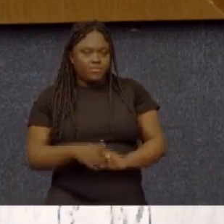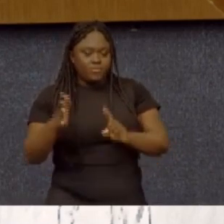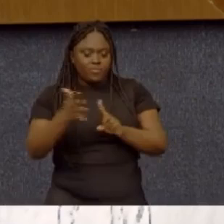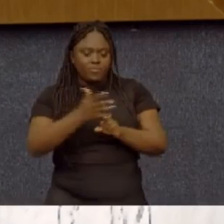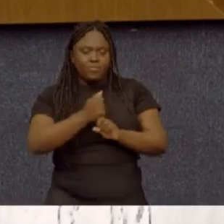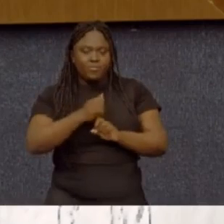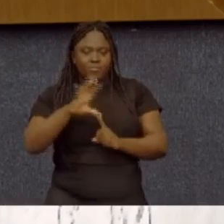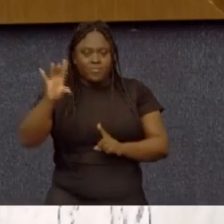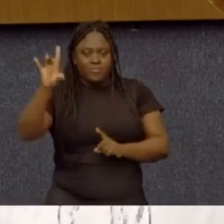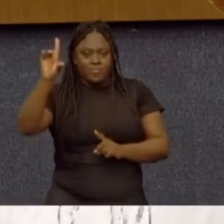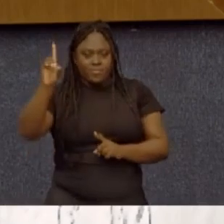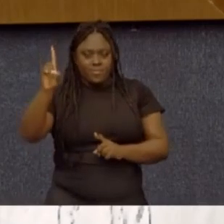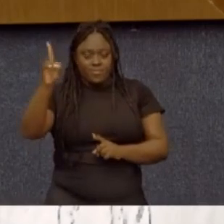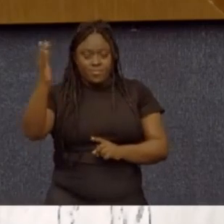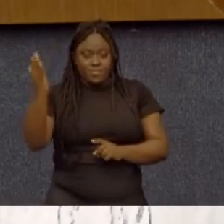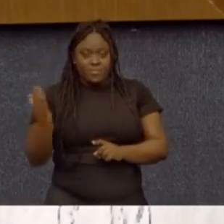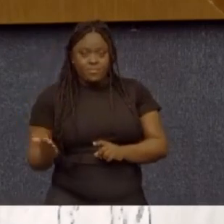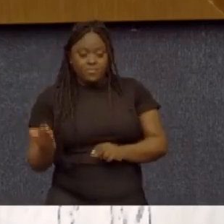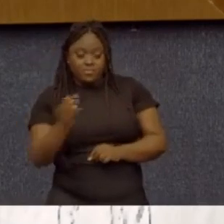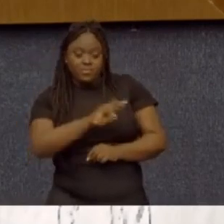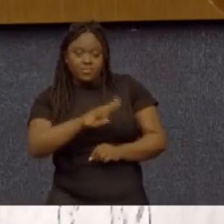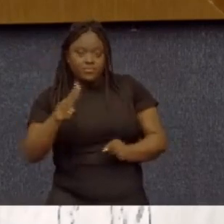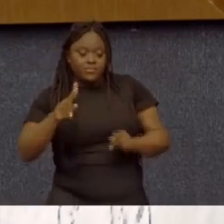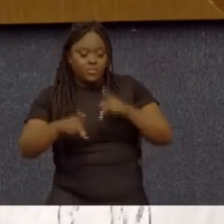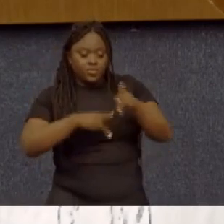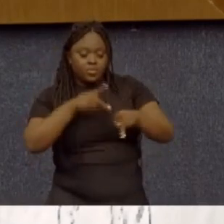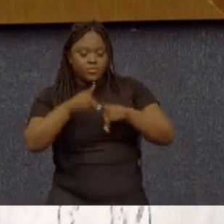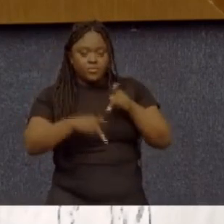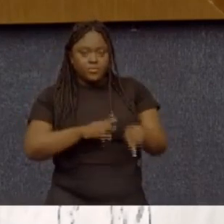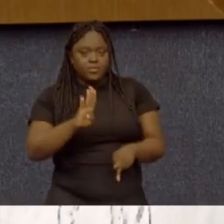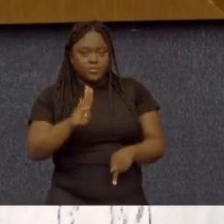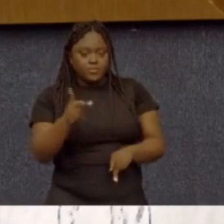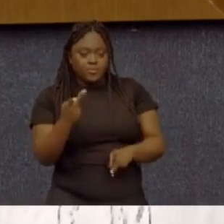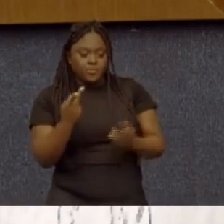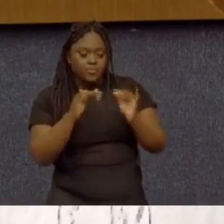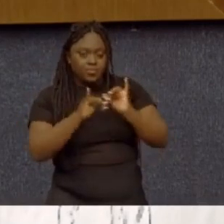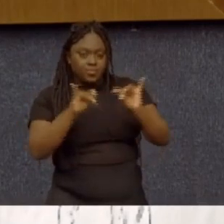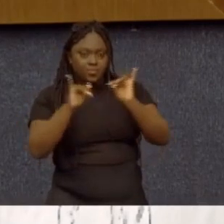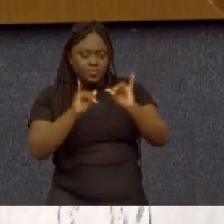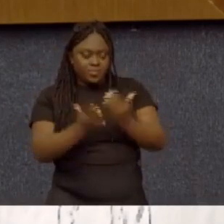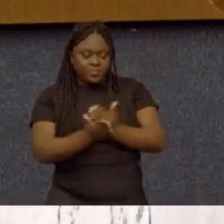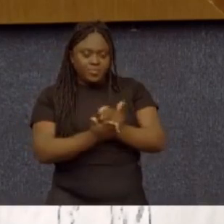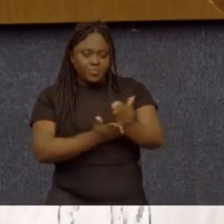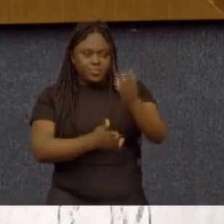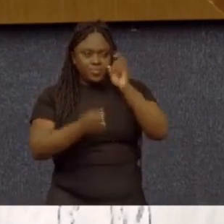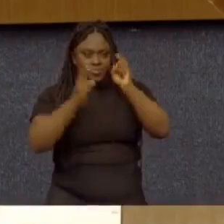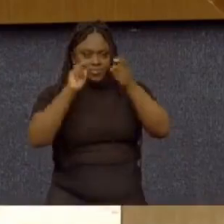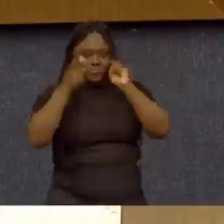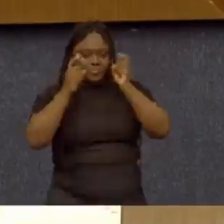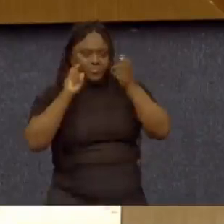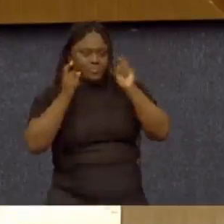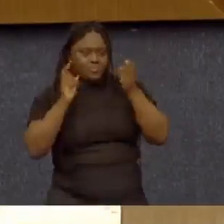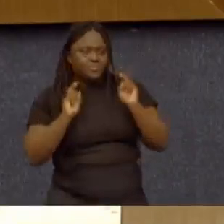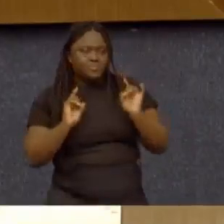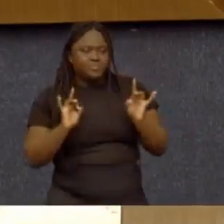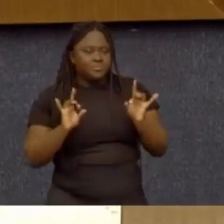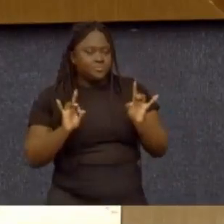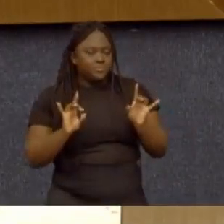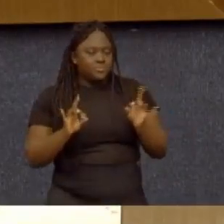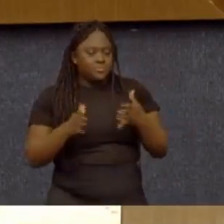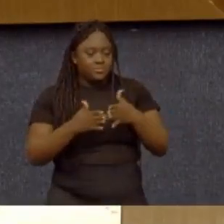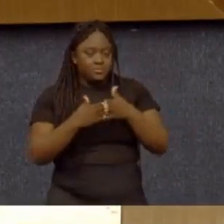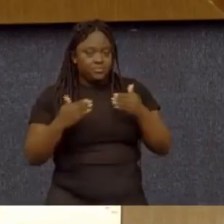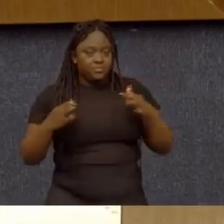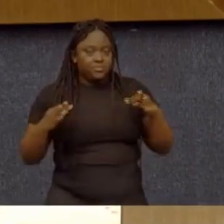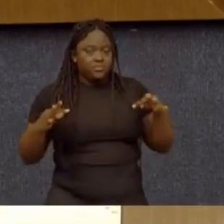Sob a proteção de Deus, em nome do povo de Belo Horizonte, declaro aberto esta reunião solene. Solicitamos